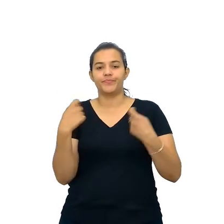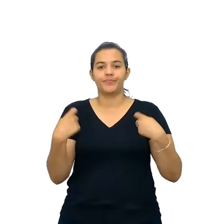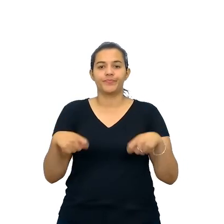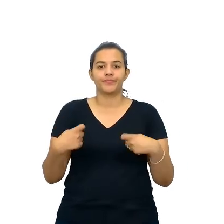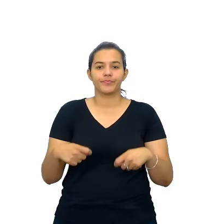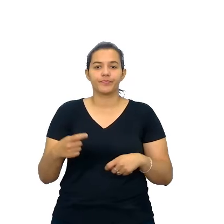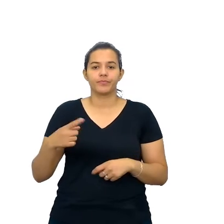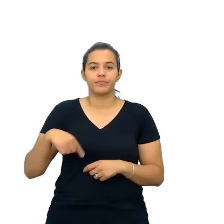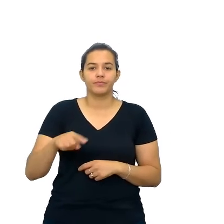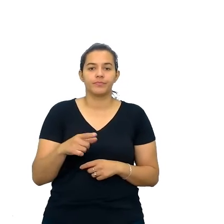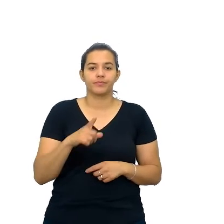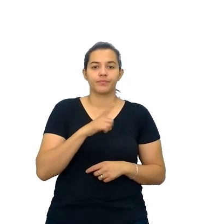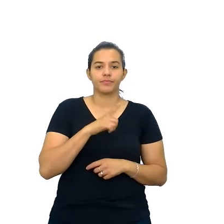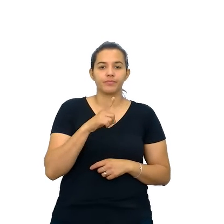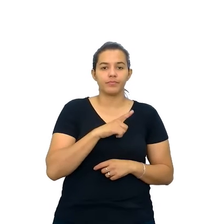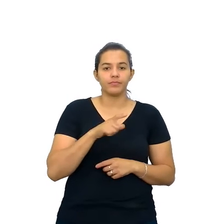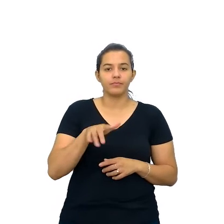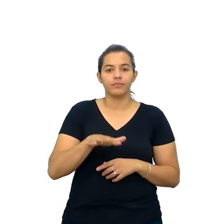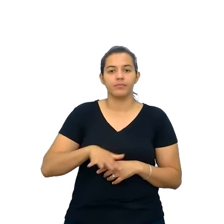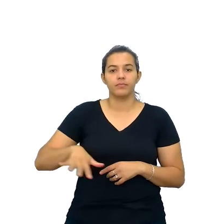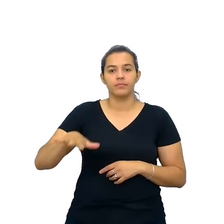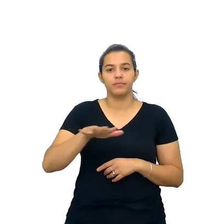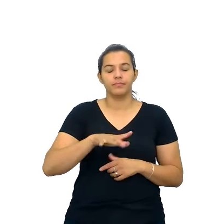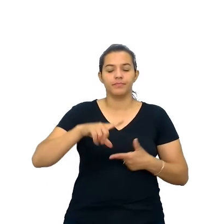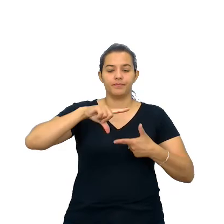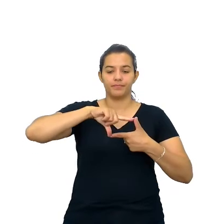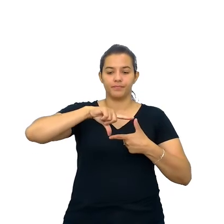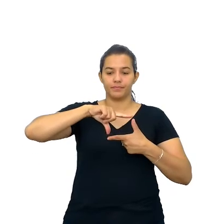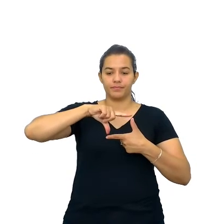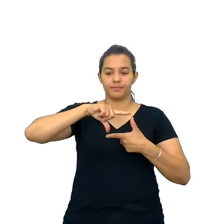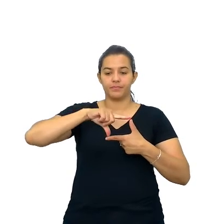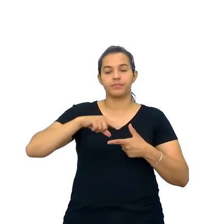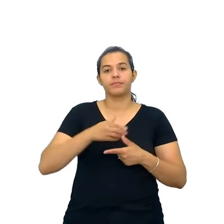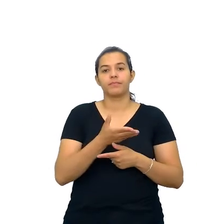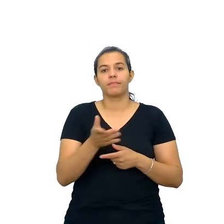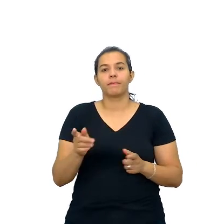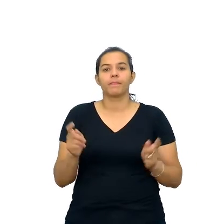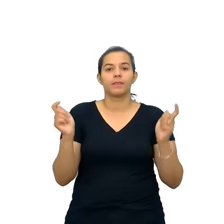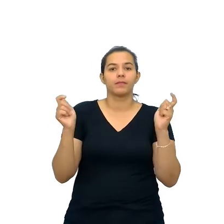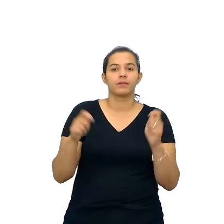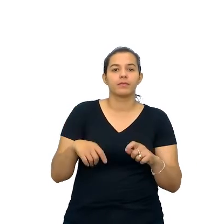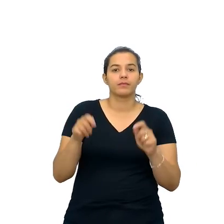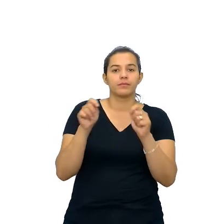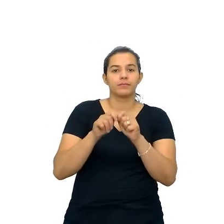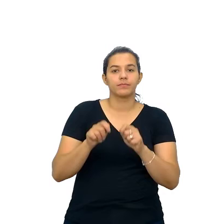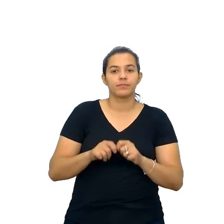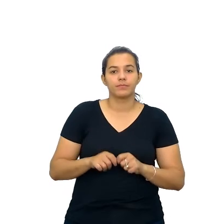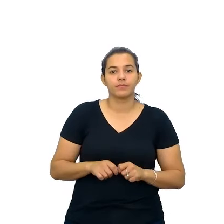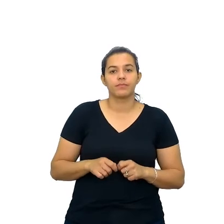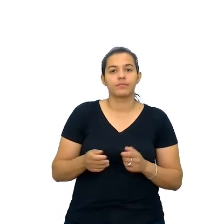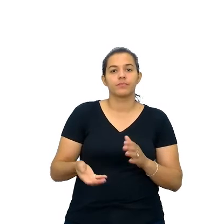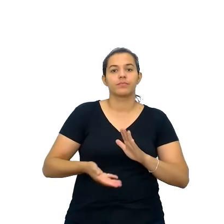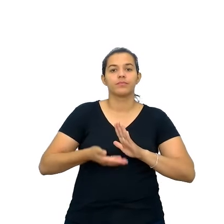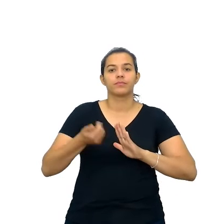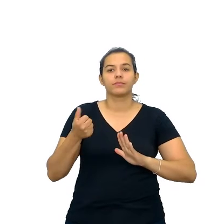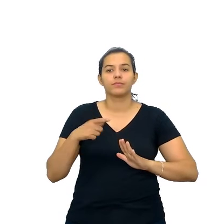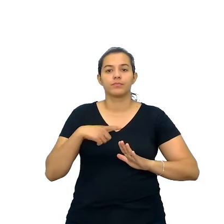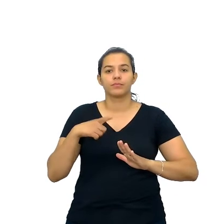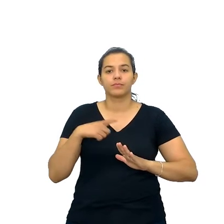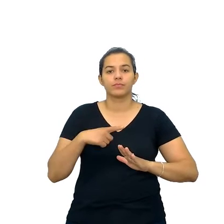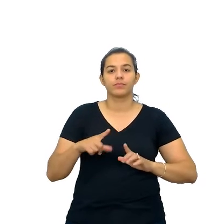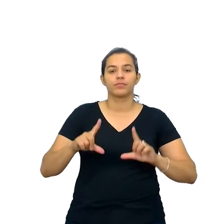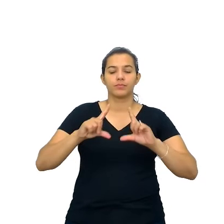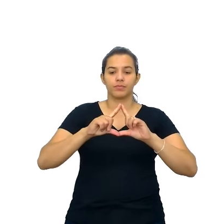precisa ter a área do quadrado para poder fazer a retirada da área do